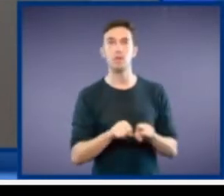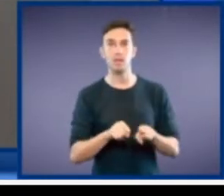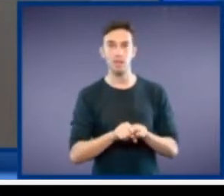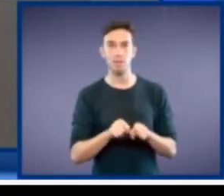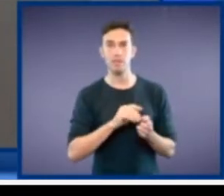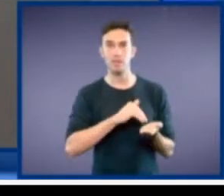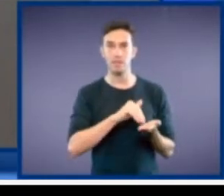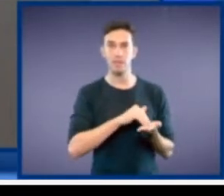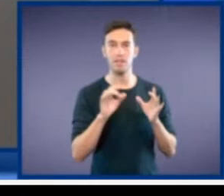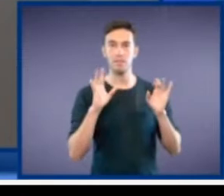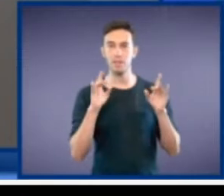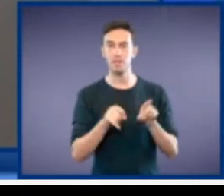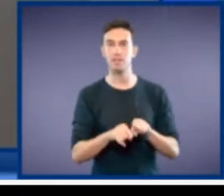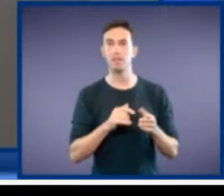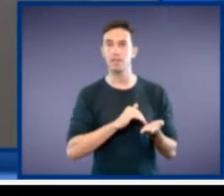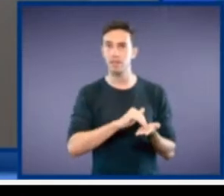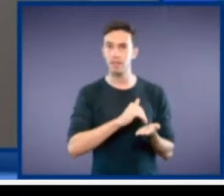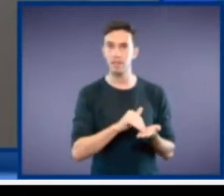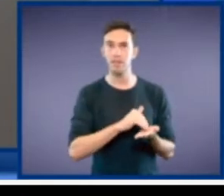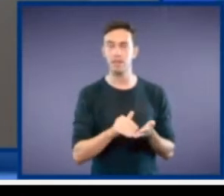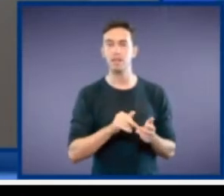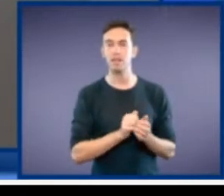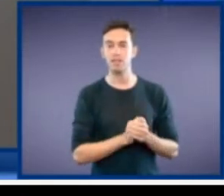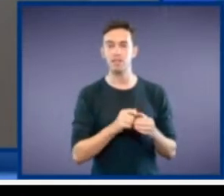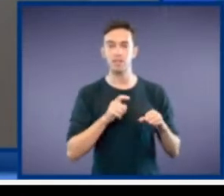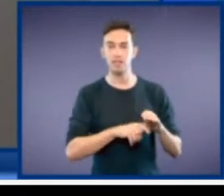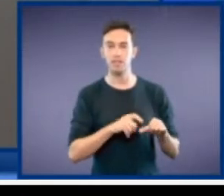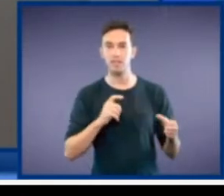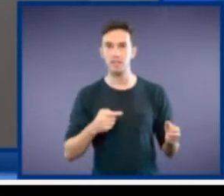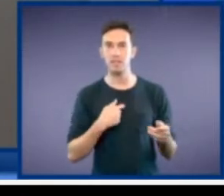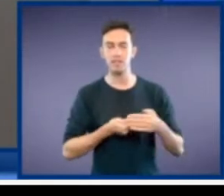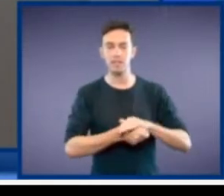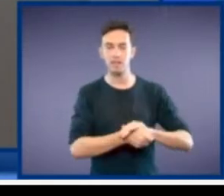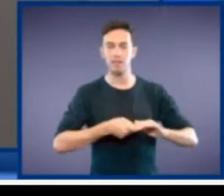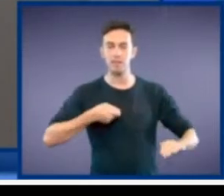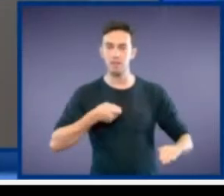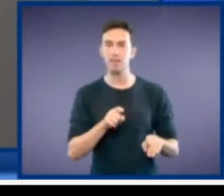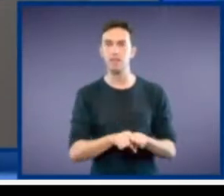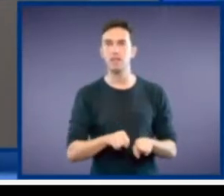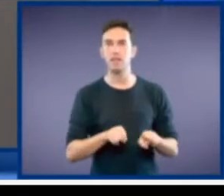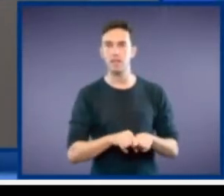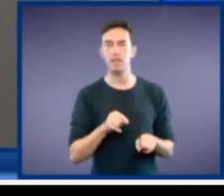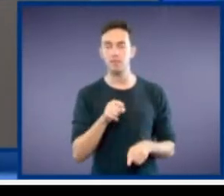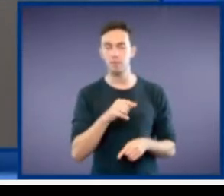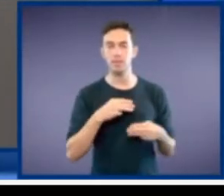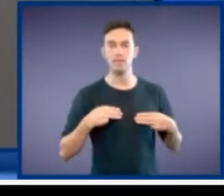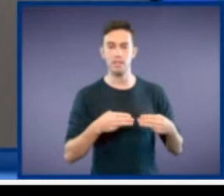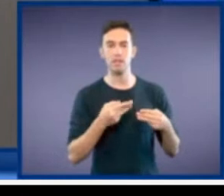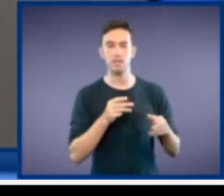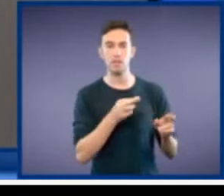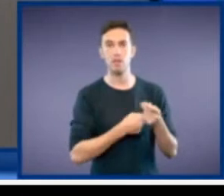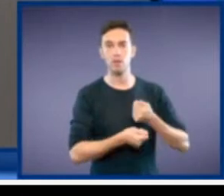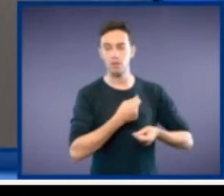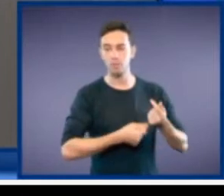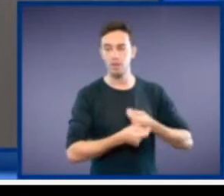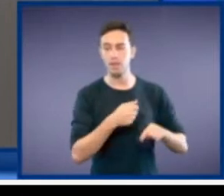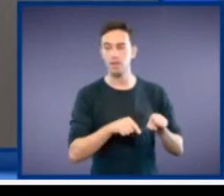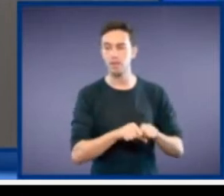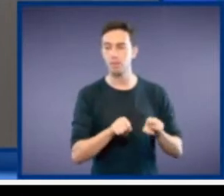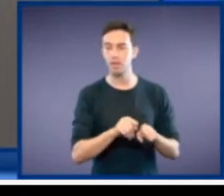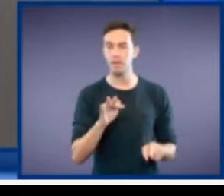especial da Secretaria Especial de Desestatização, Desinvestimento e Mercados do Ministério da Economia. Fernando